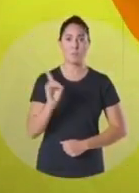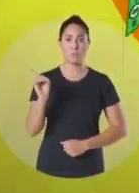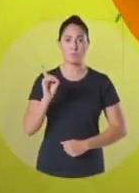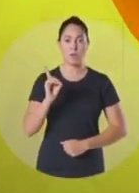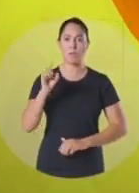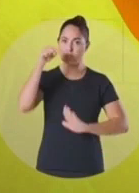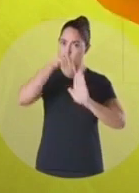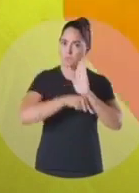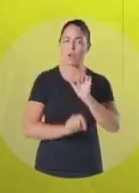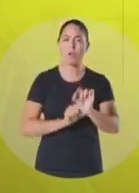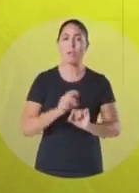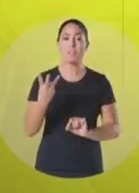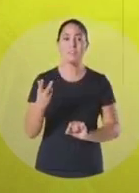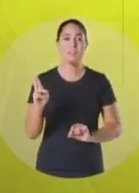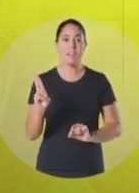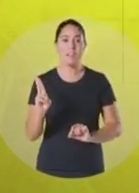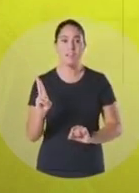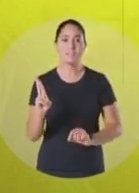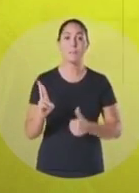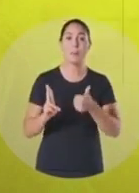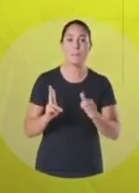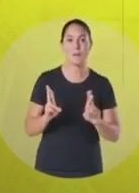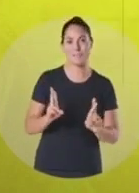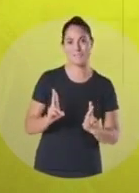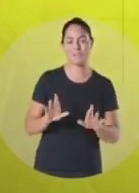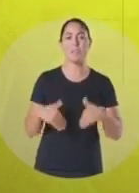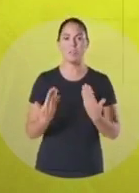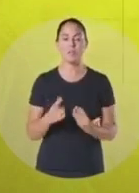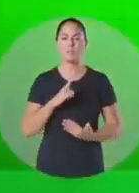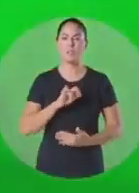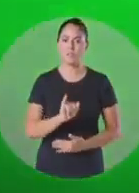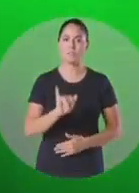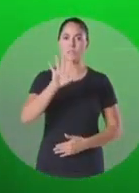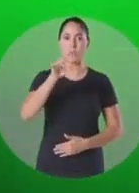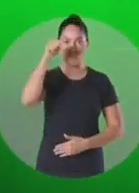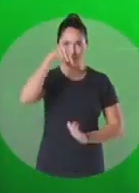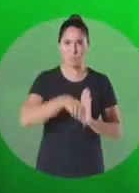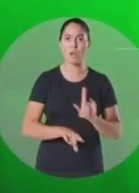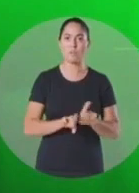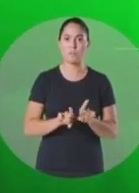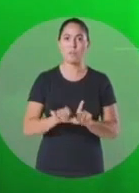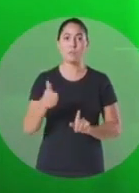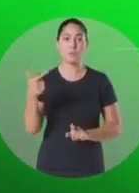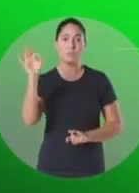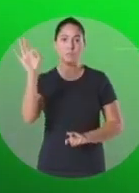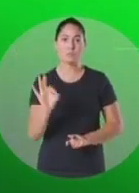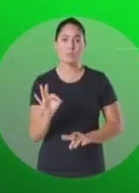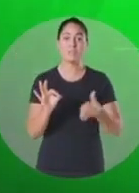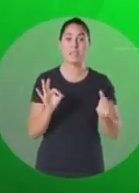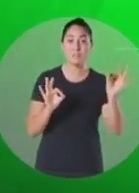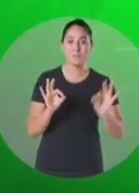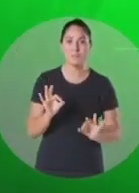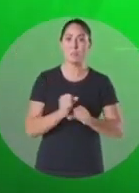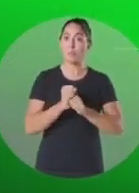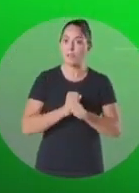tinha disparado caiu de R$ 3,99 para R$ 1,65. A inflação baixou de mais de 12% para